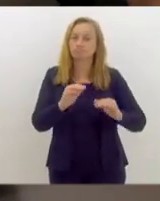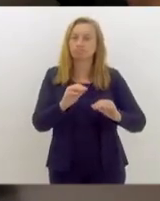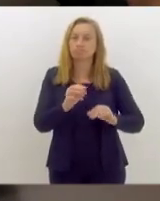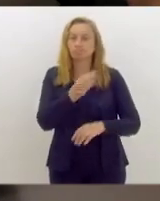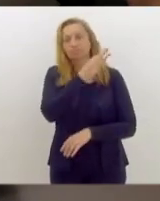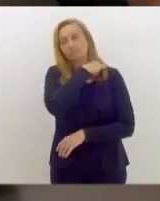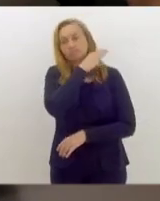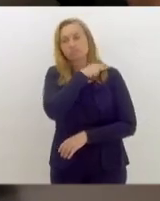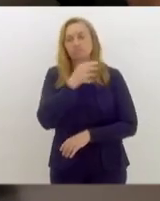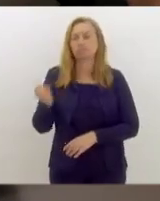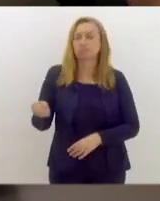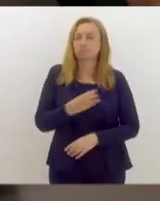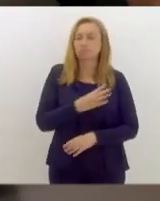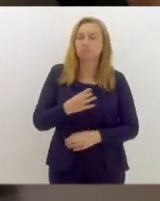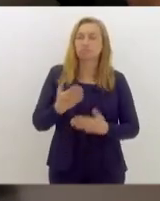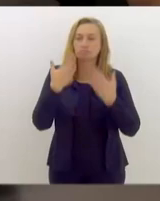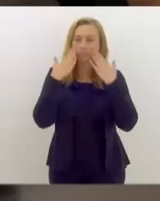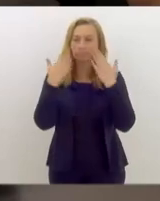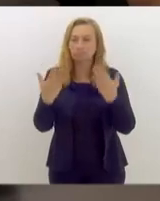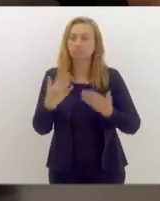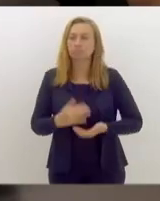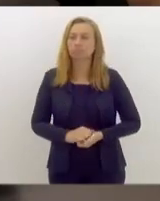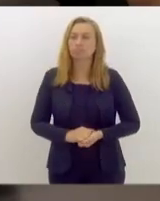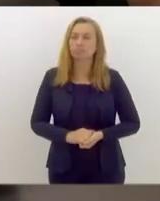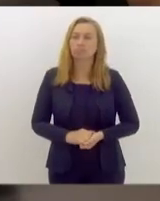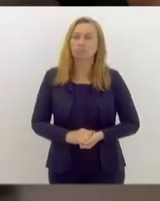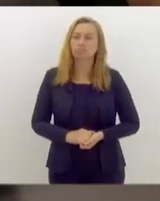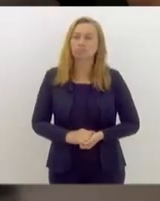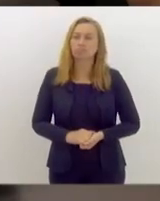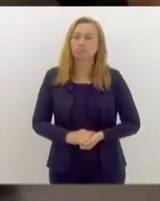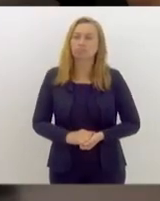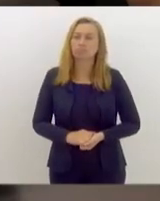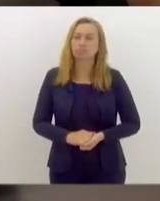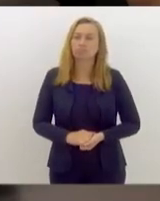E apresenta esse novo ensino médio como